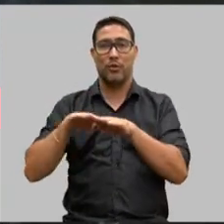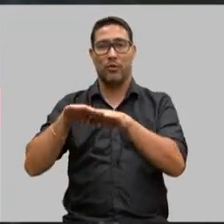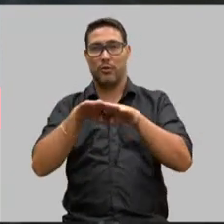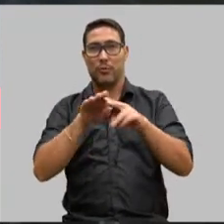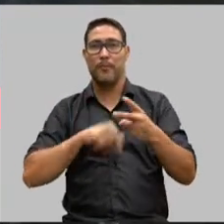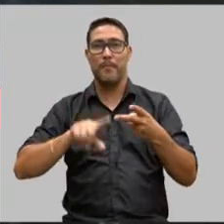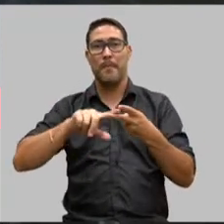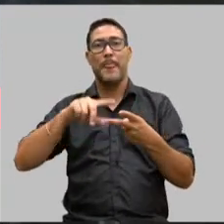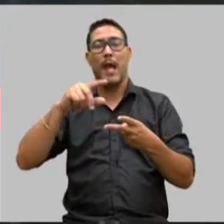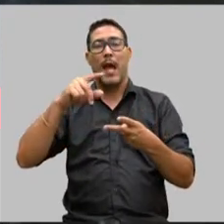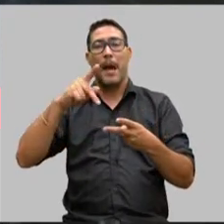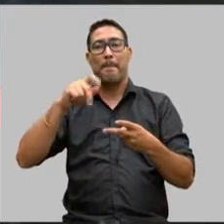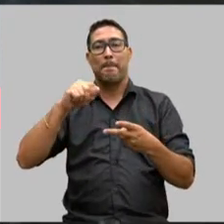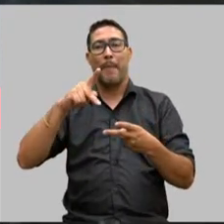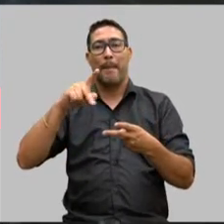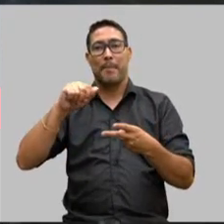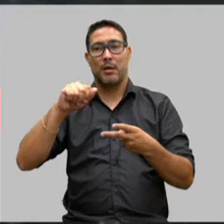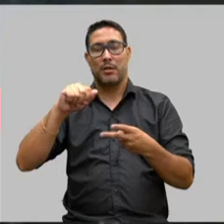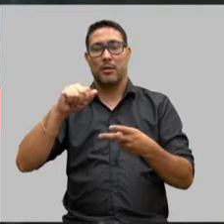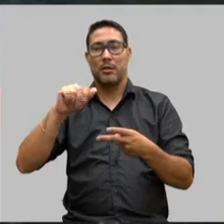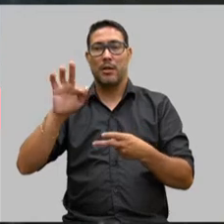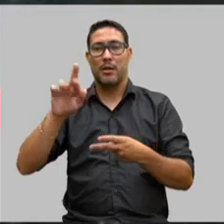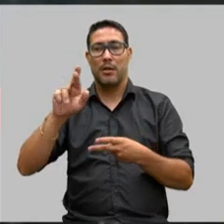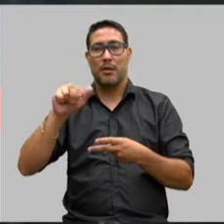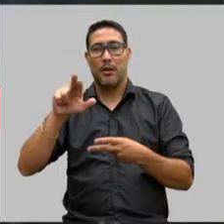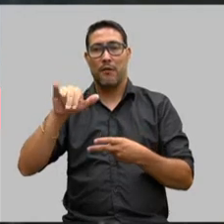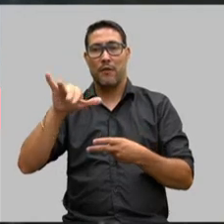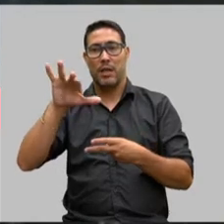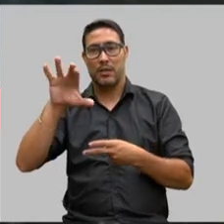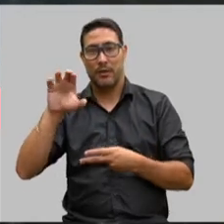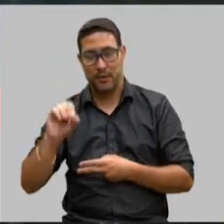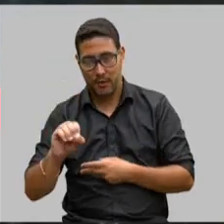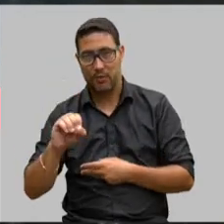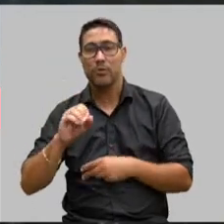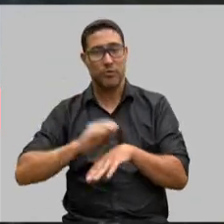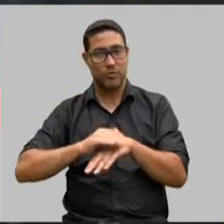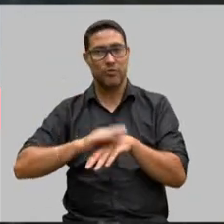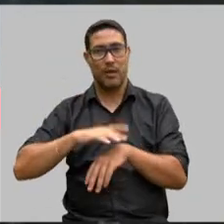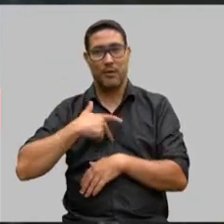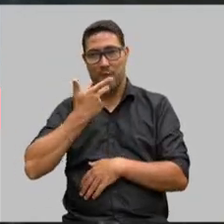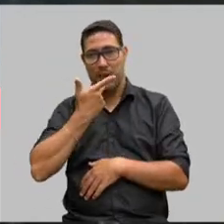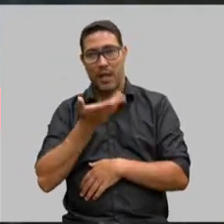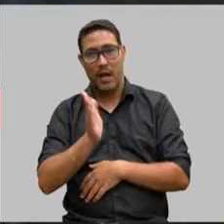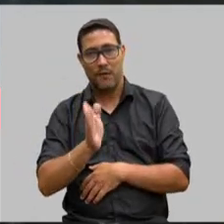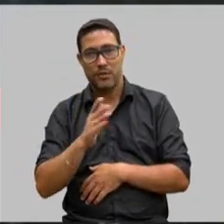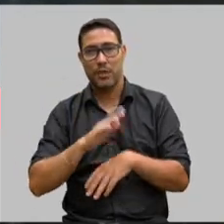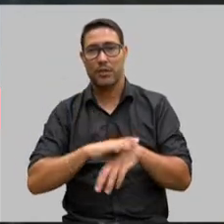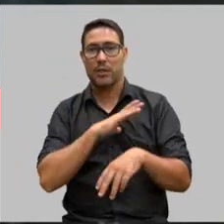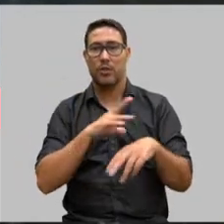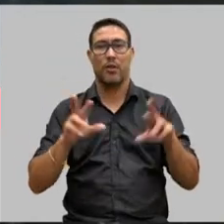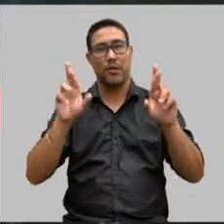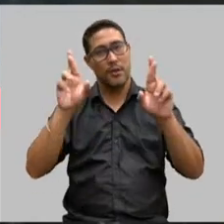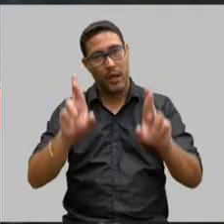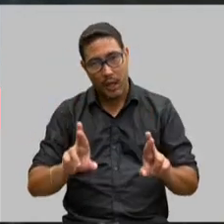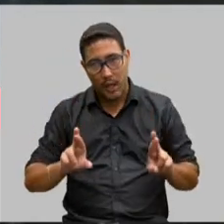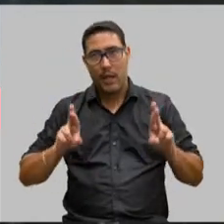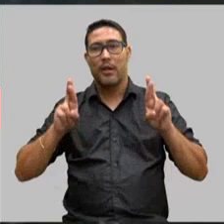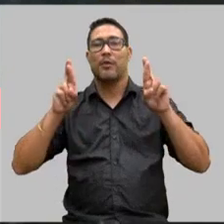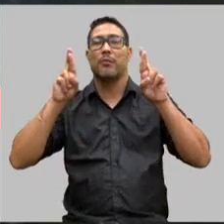dizia, a deputada Leninha, cumprimentá-la como nossa vice-presidenta, da nossa responsabilidade em cuidar da casa